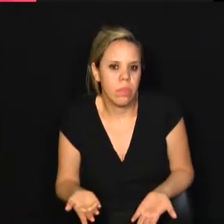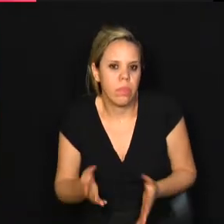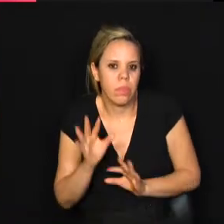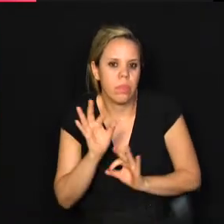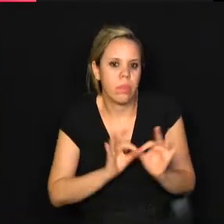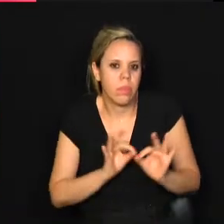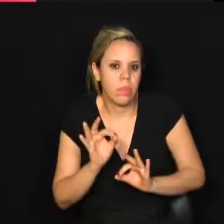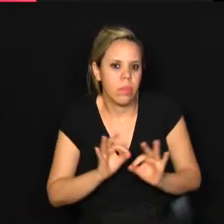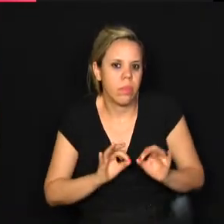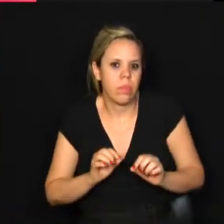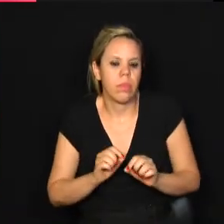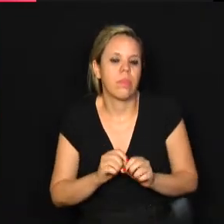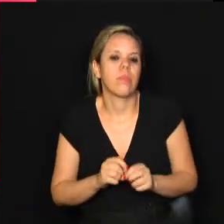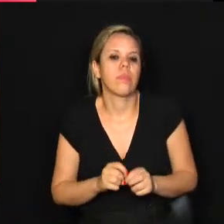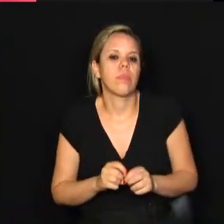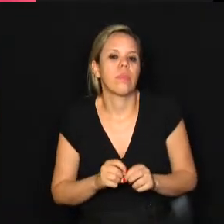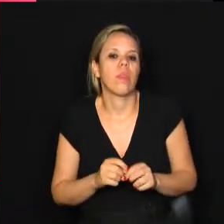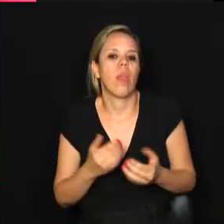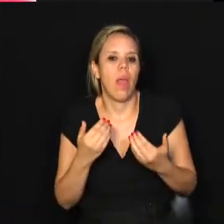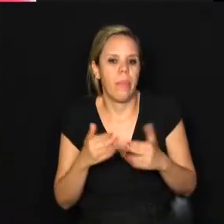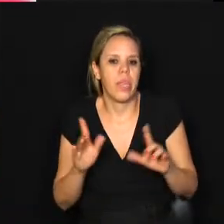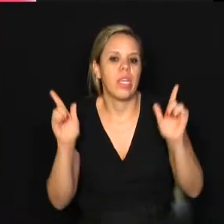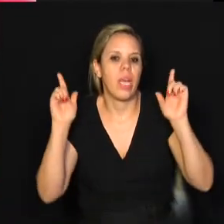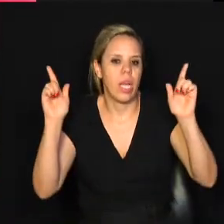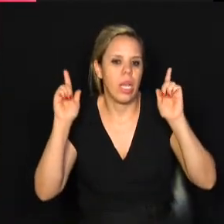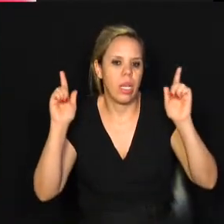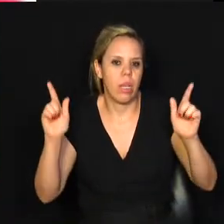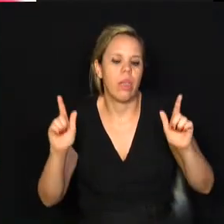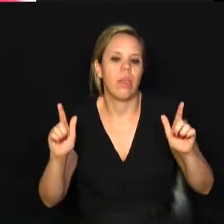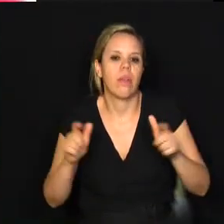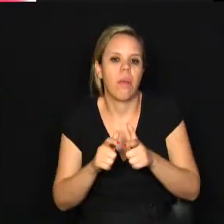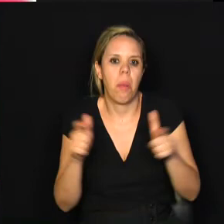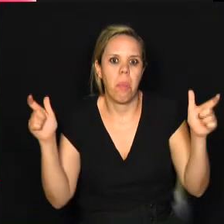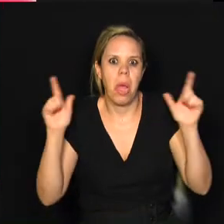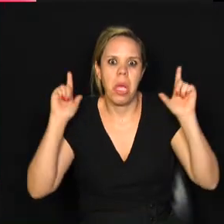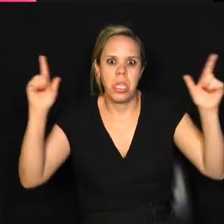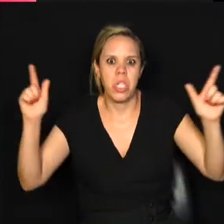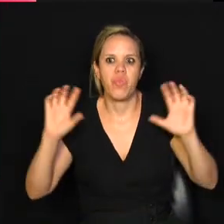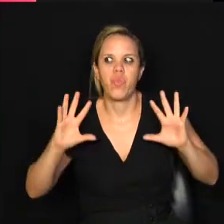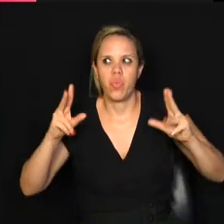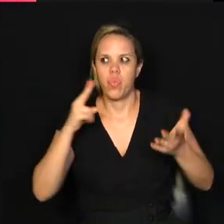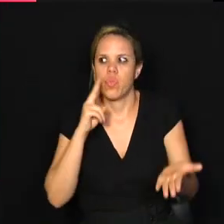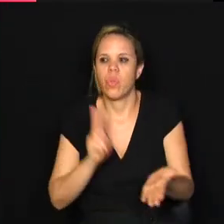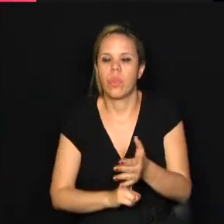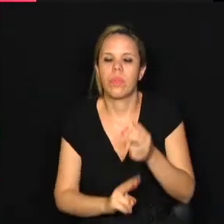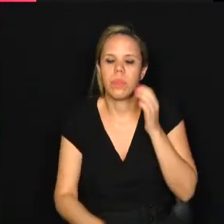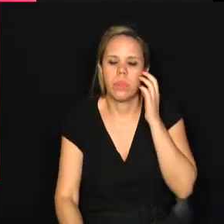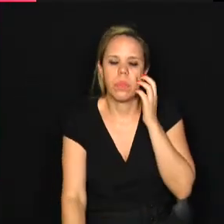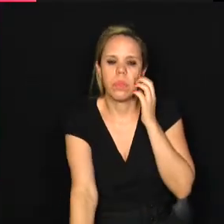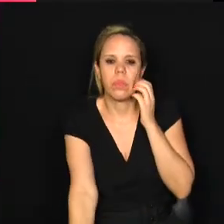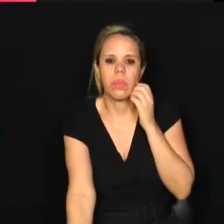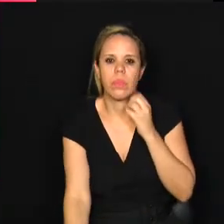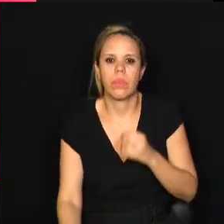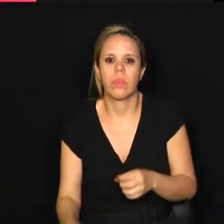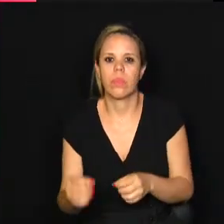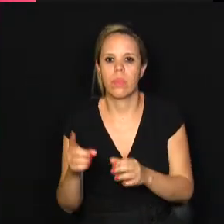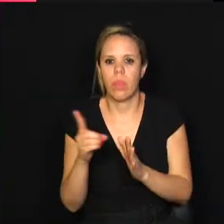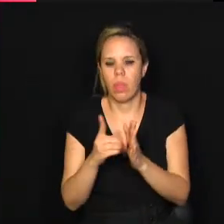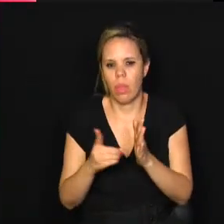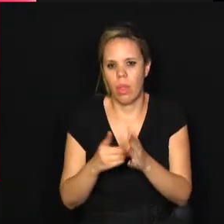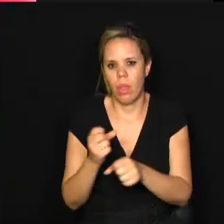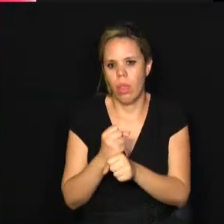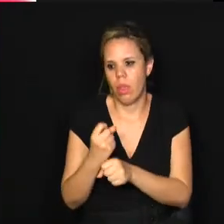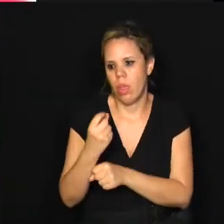organizando e estar deflagrando a greve, que, diga-se de passagem, é a maior greve da história dos Correios. Porque nem na década de 70,